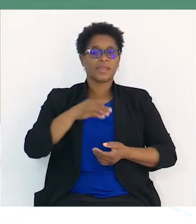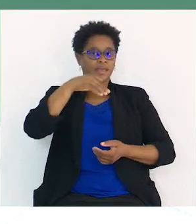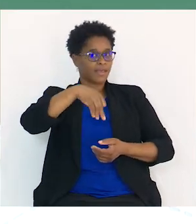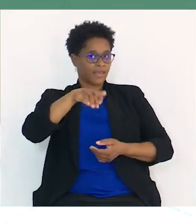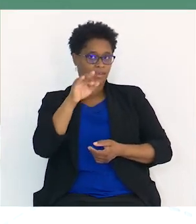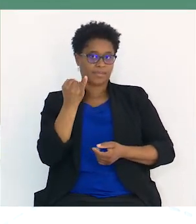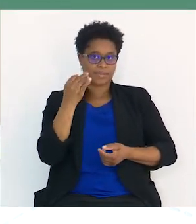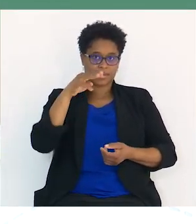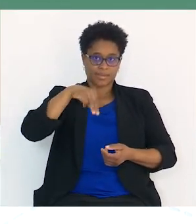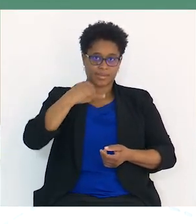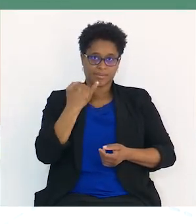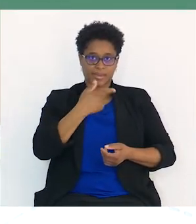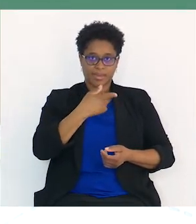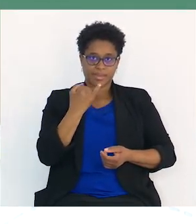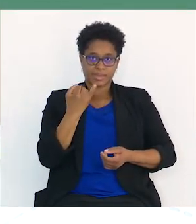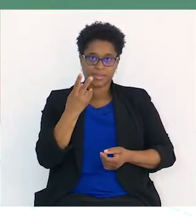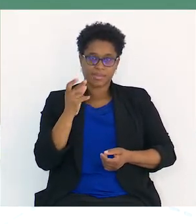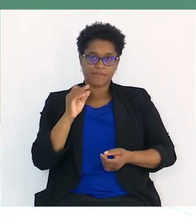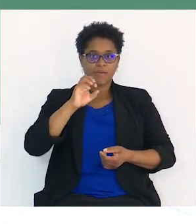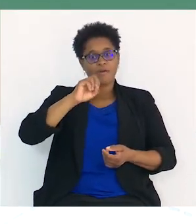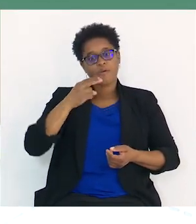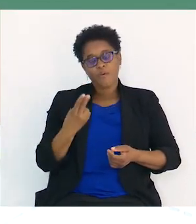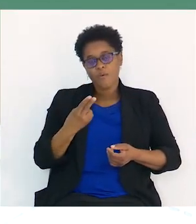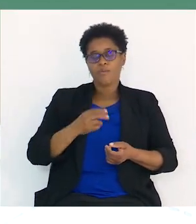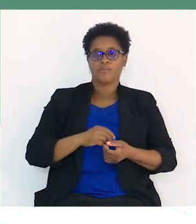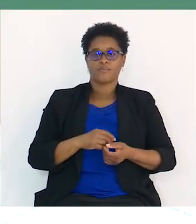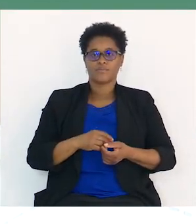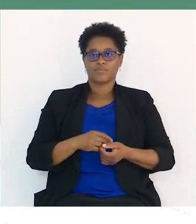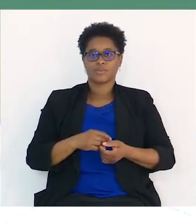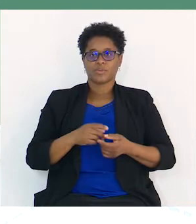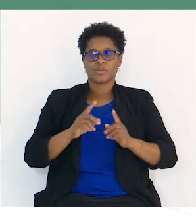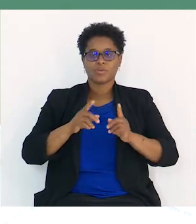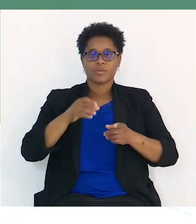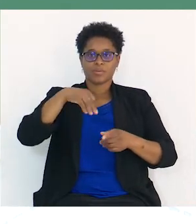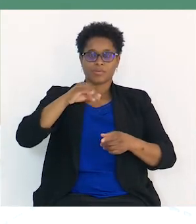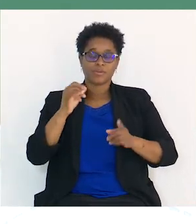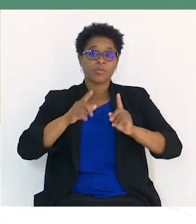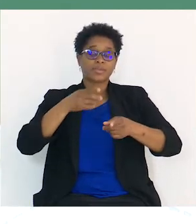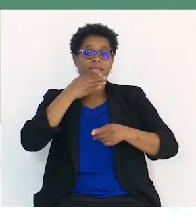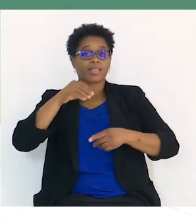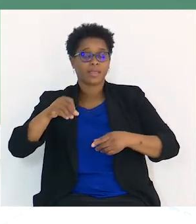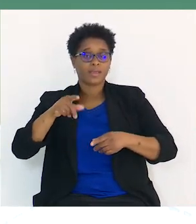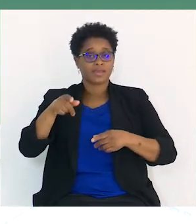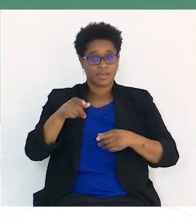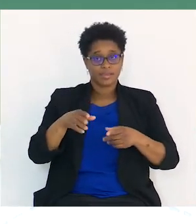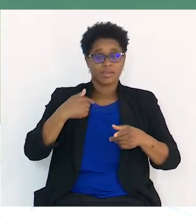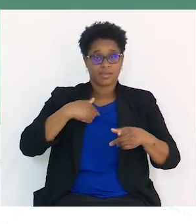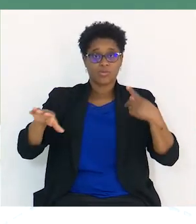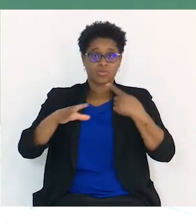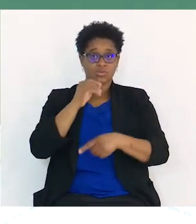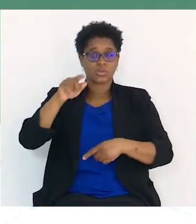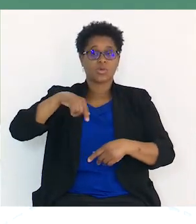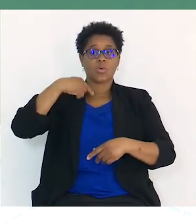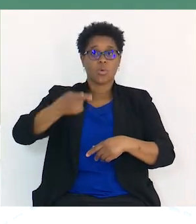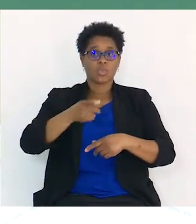Primitiva, ou então a primitiva a partir da terra, e dessa primitiva eu consegui